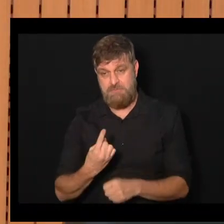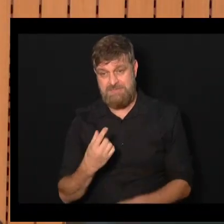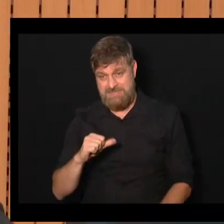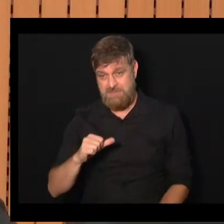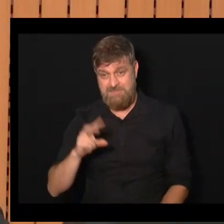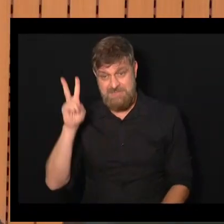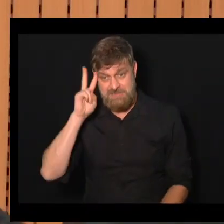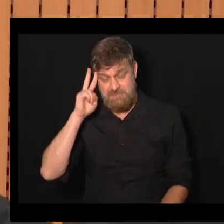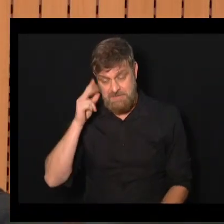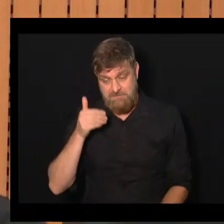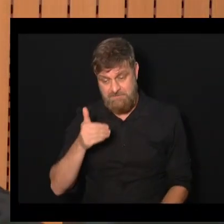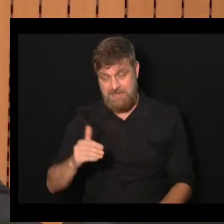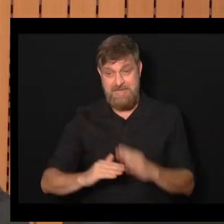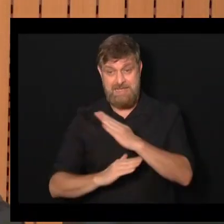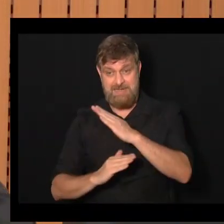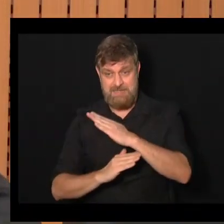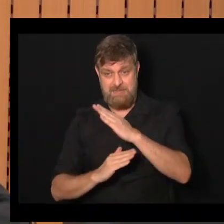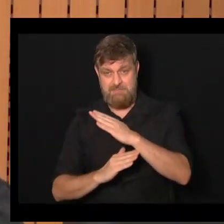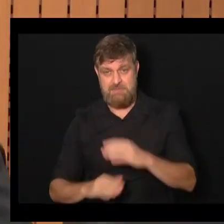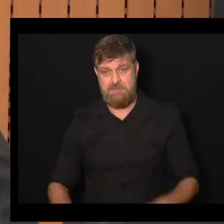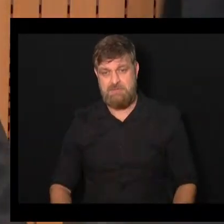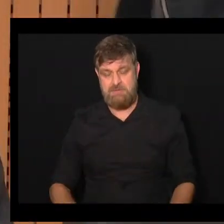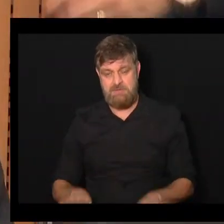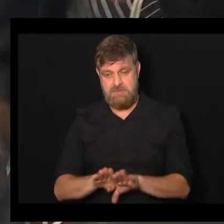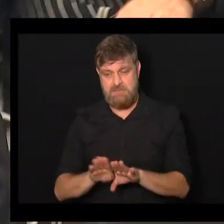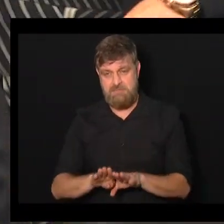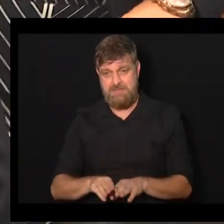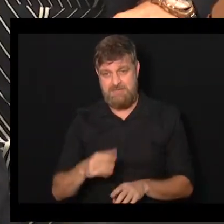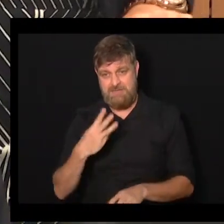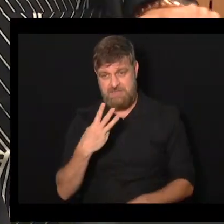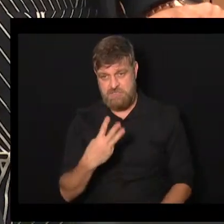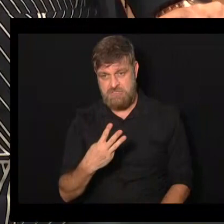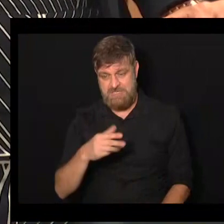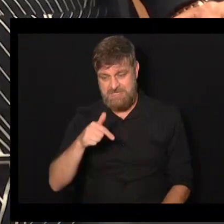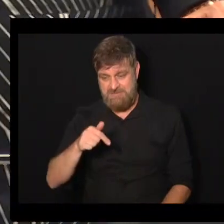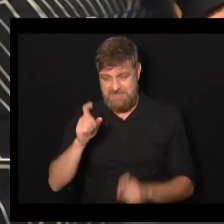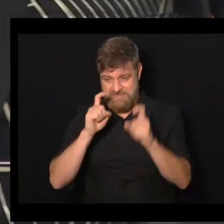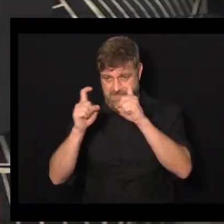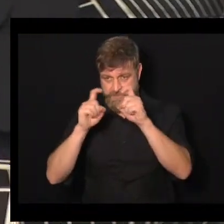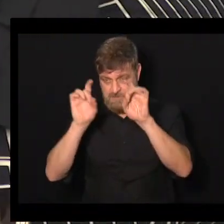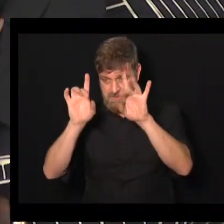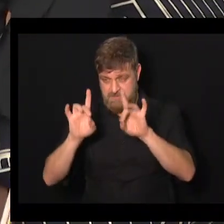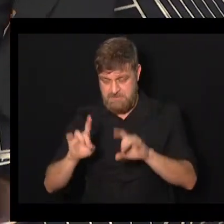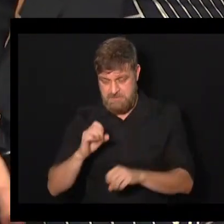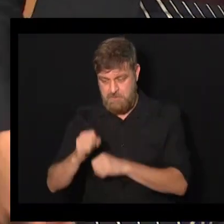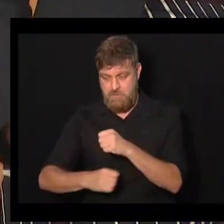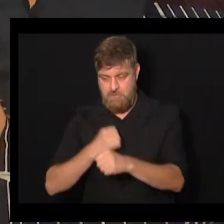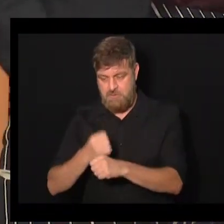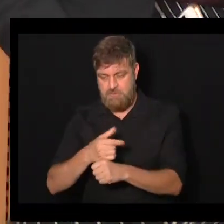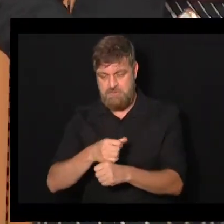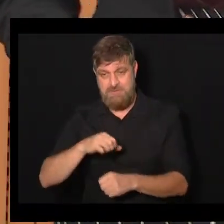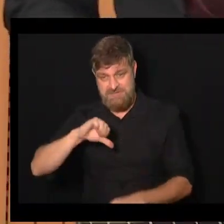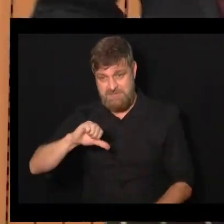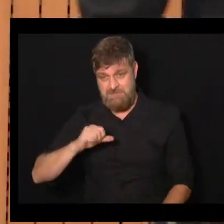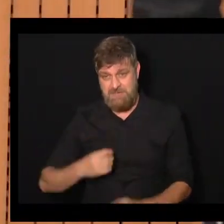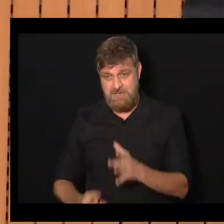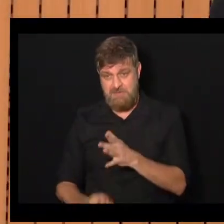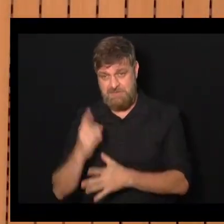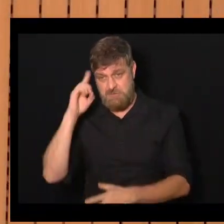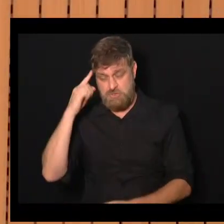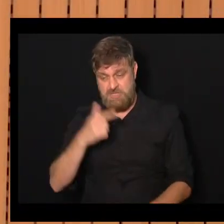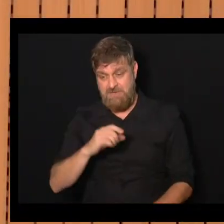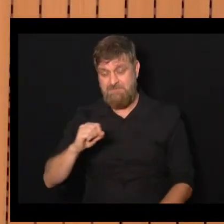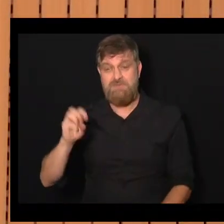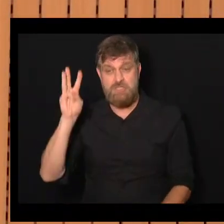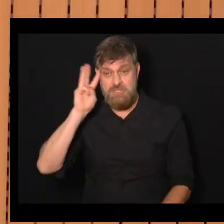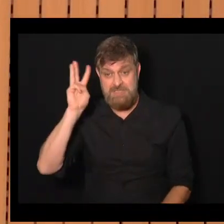no plenário desse Legislativo. Fica convocada a 37ª reunião solene de 2019 a ser realizada no dia 20 de agosto,